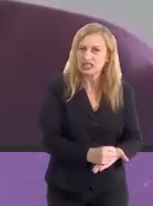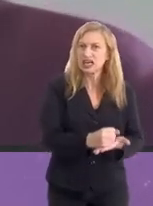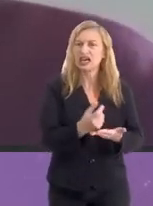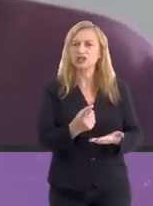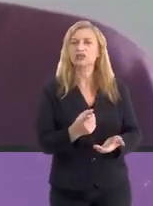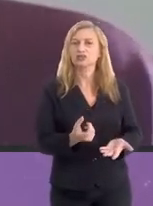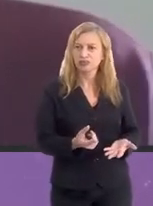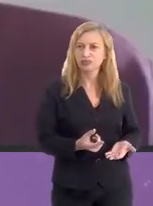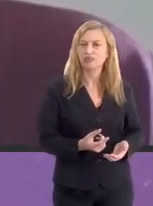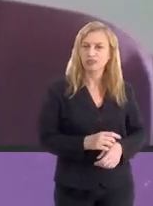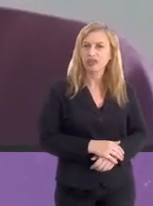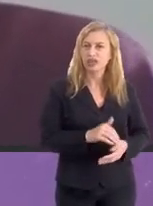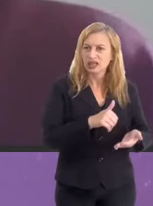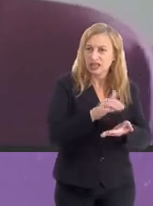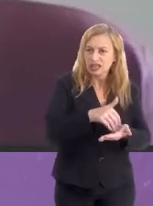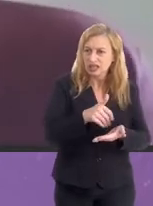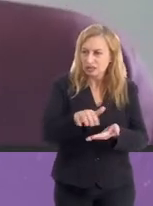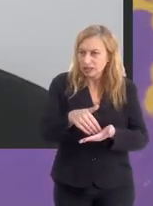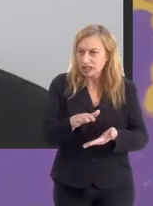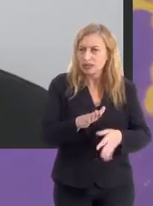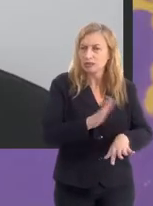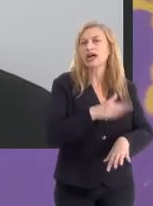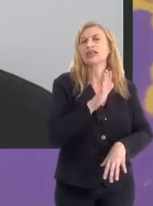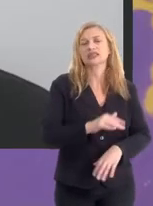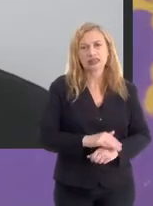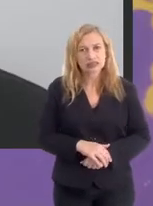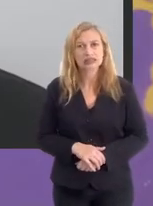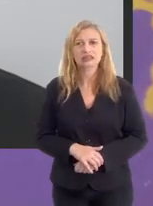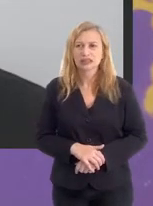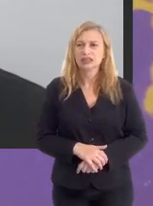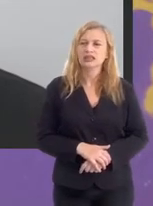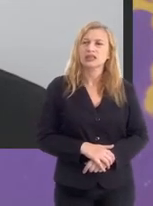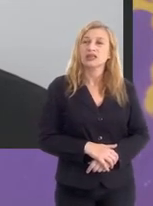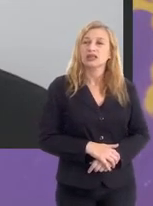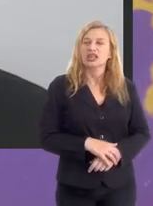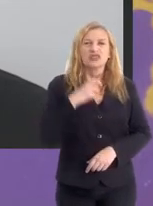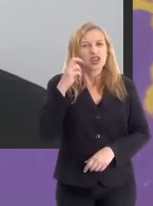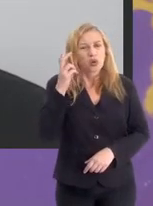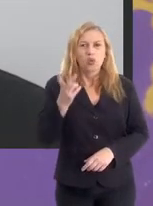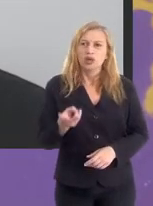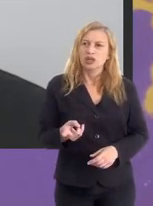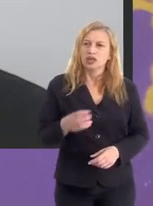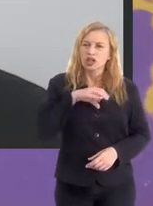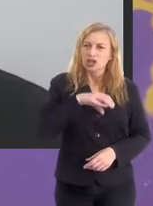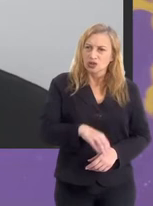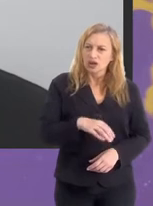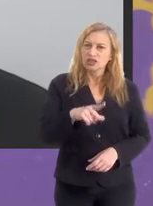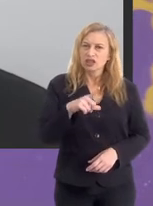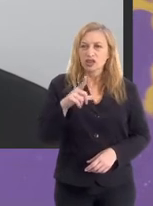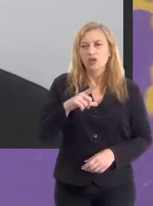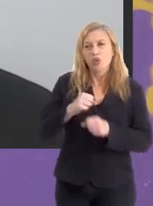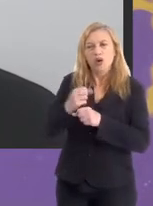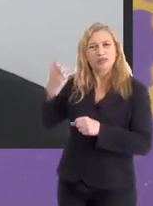pesado essa eu pesado e deveriam ter saído mais e deveriam ter saído mais jogador que a vergonha